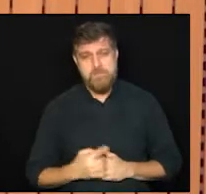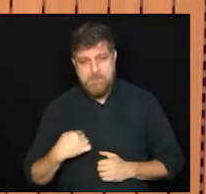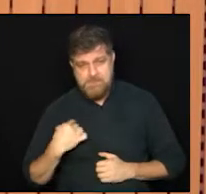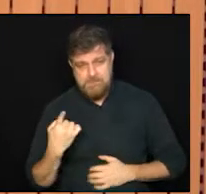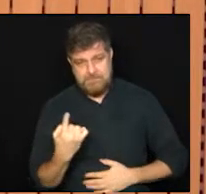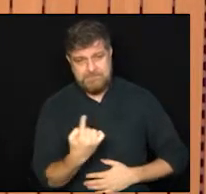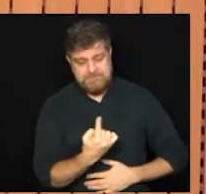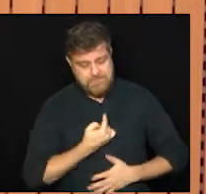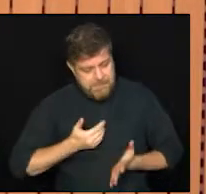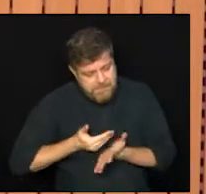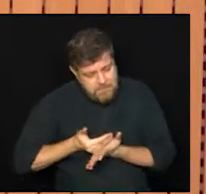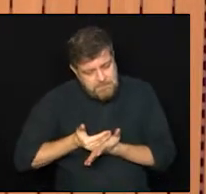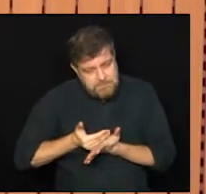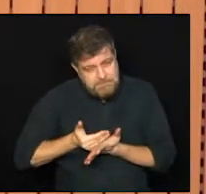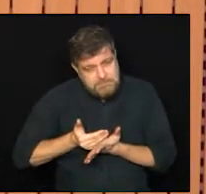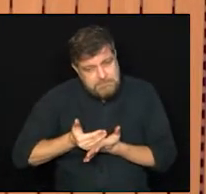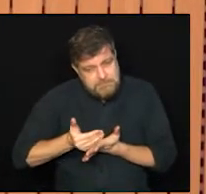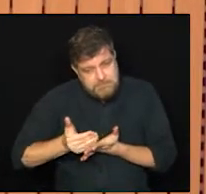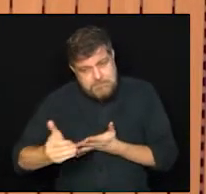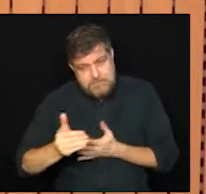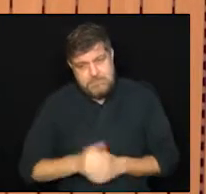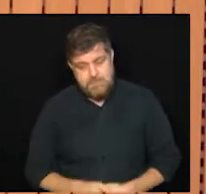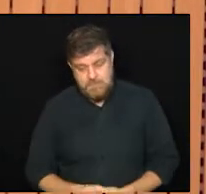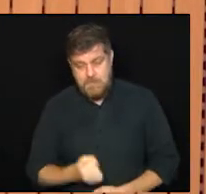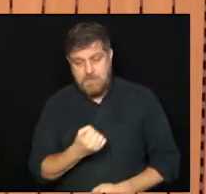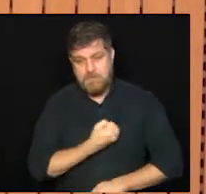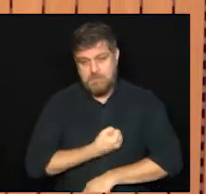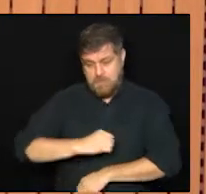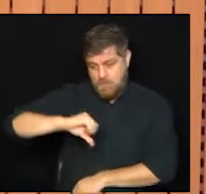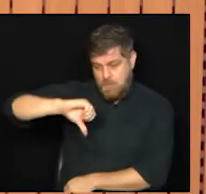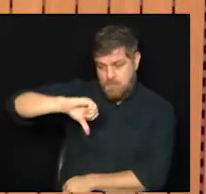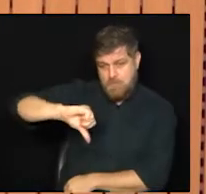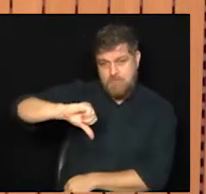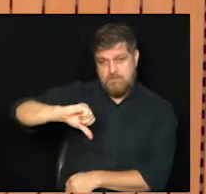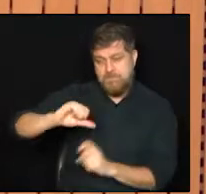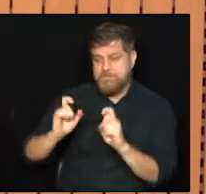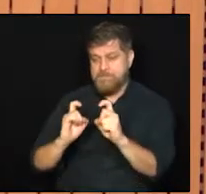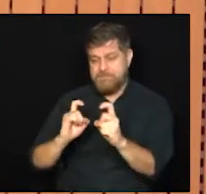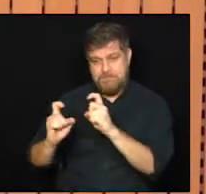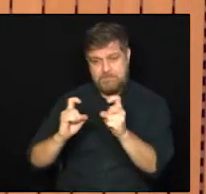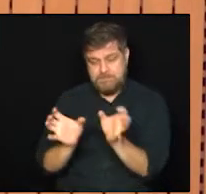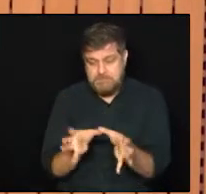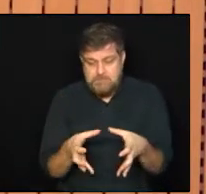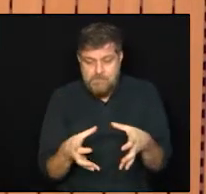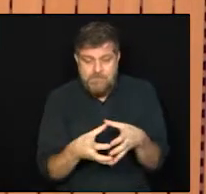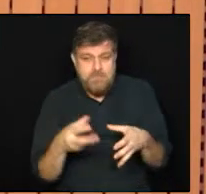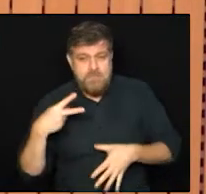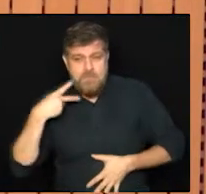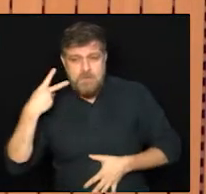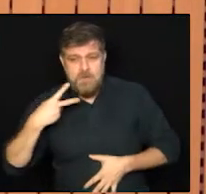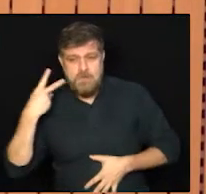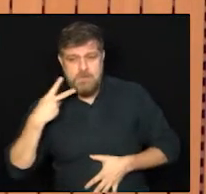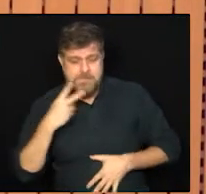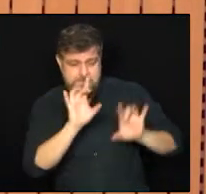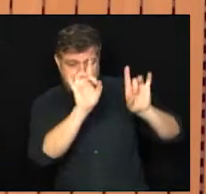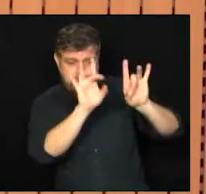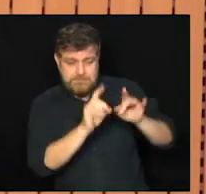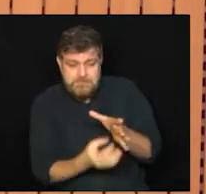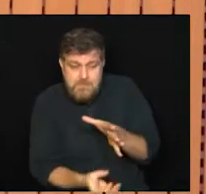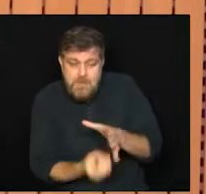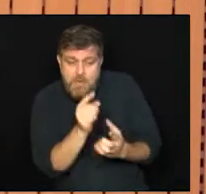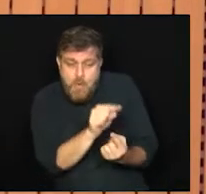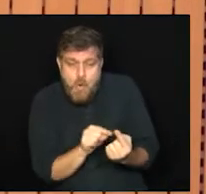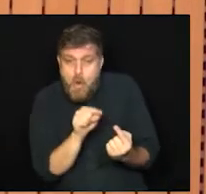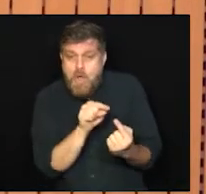Estamos iniciando a 9ª reunião da comissão especial criada para analisar